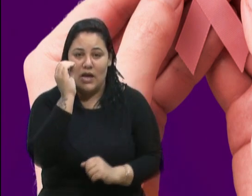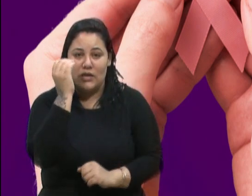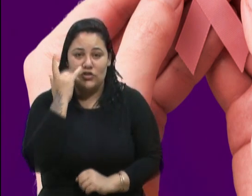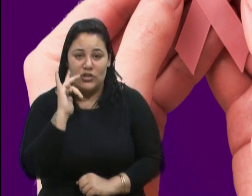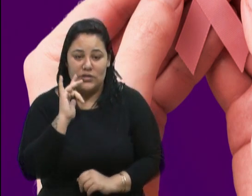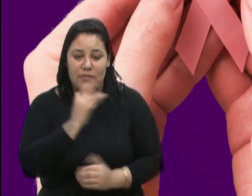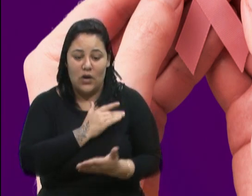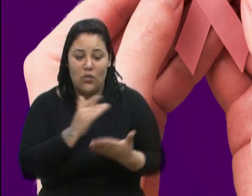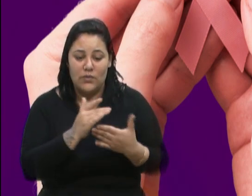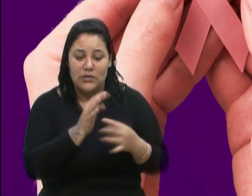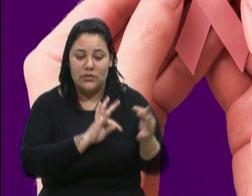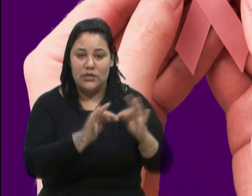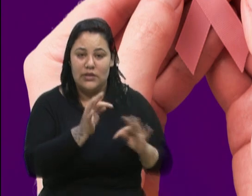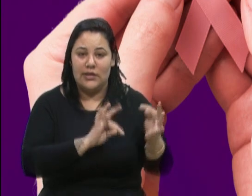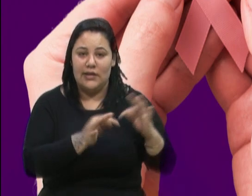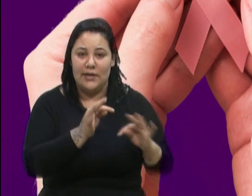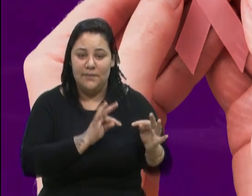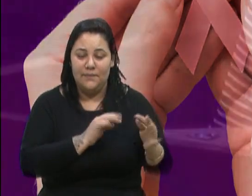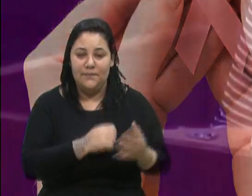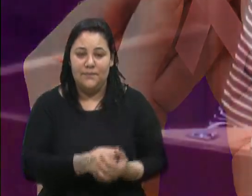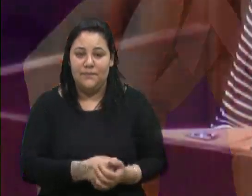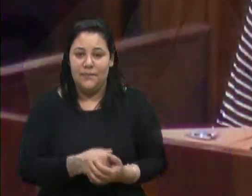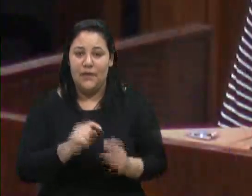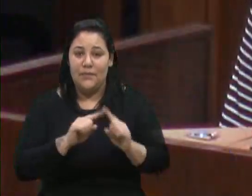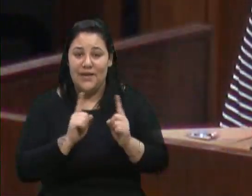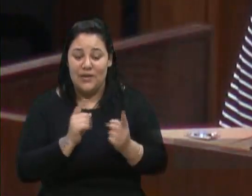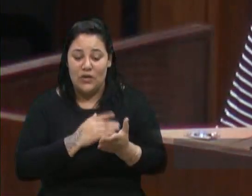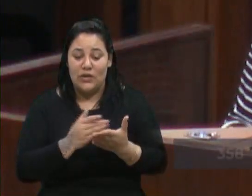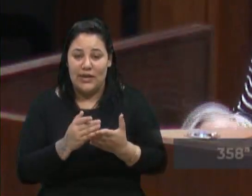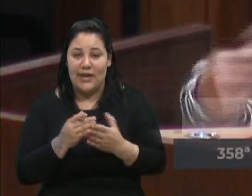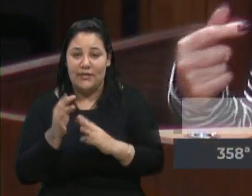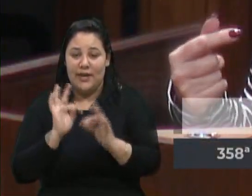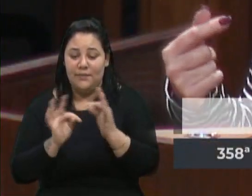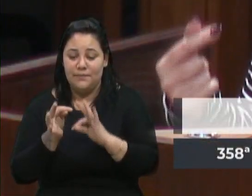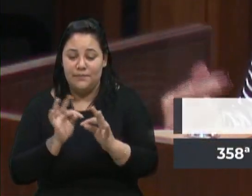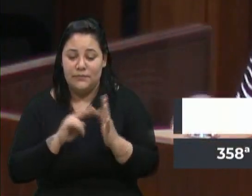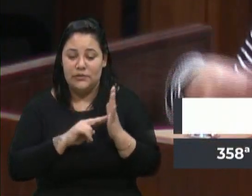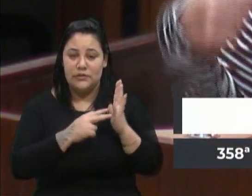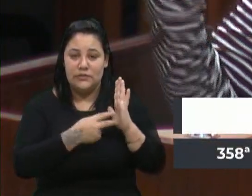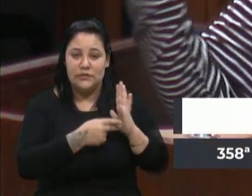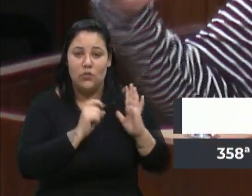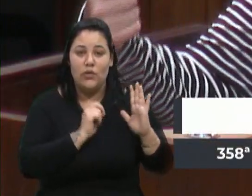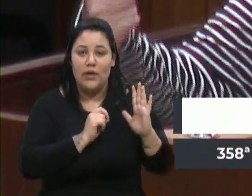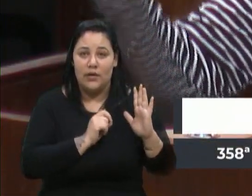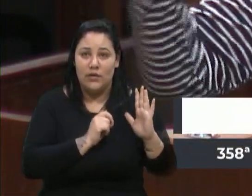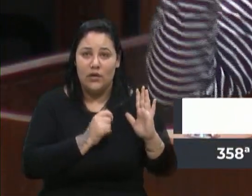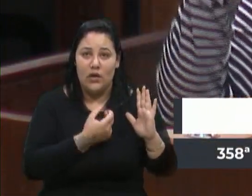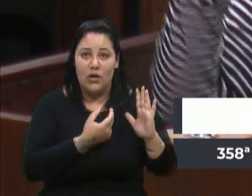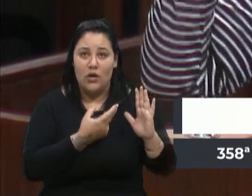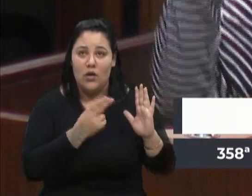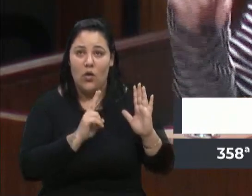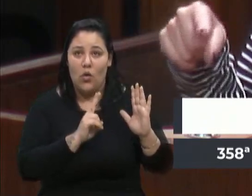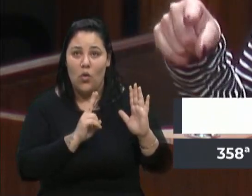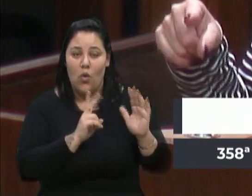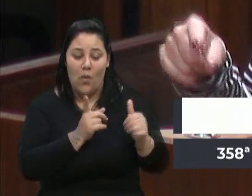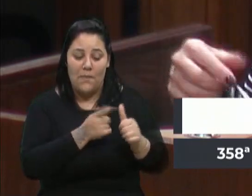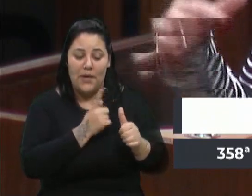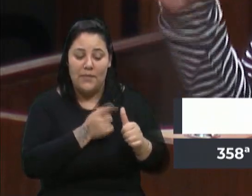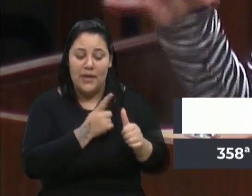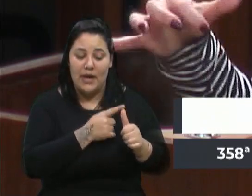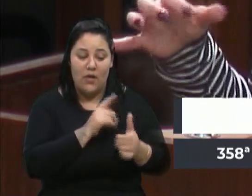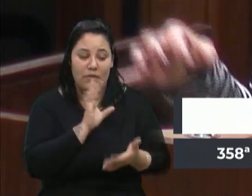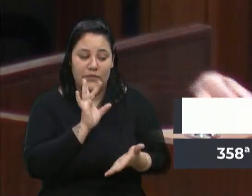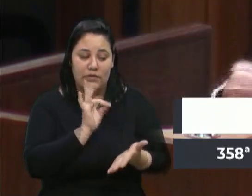iniciar o tratamento. Só que iniciar o tratamento significa ou a primeira